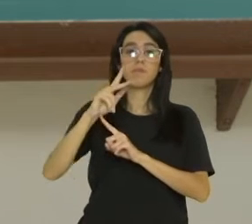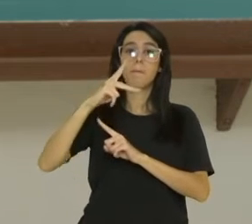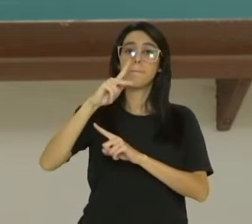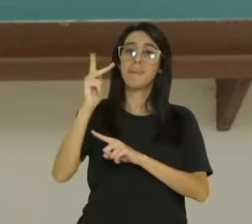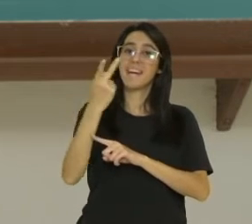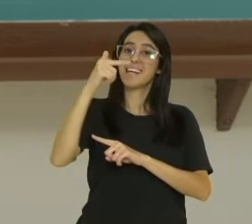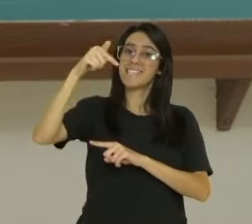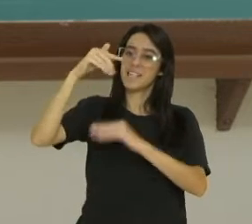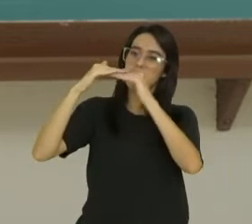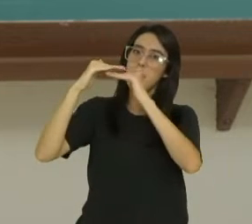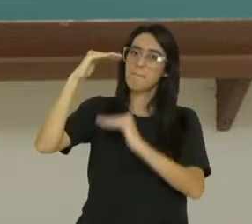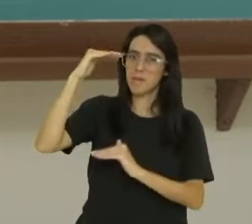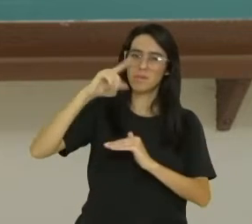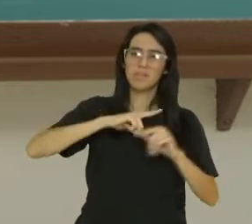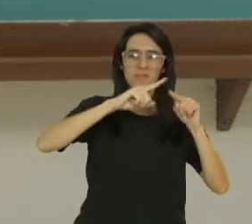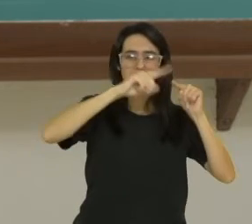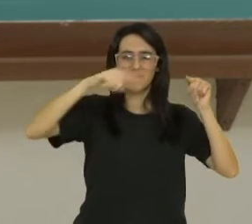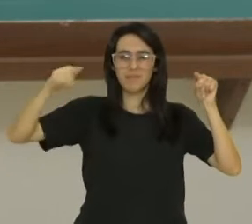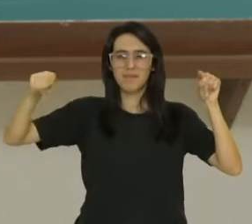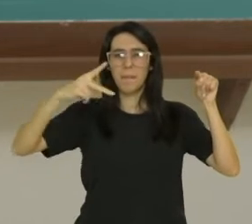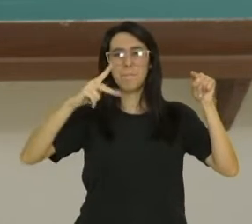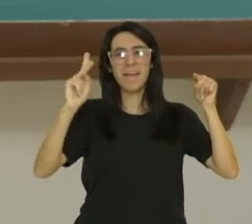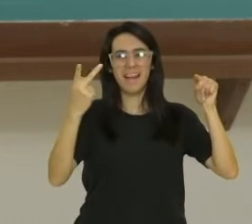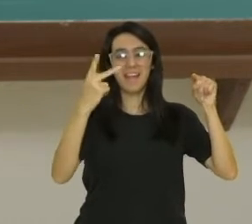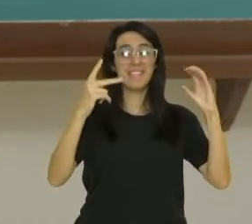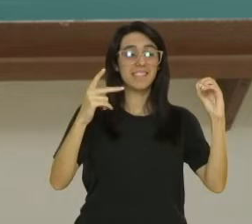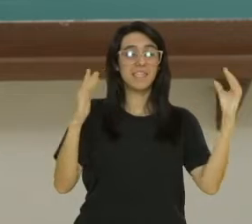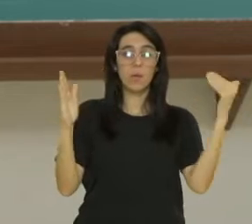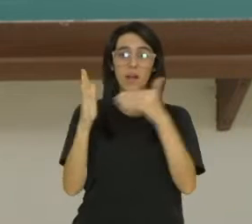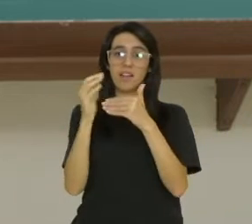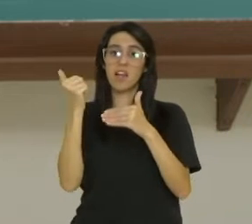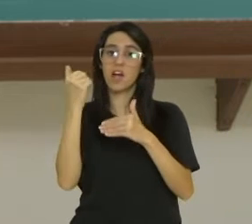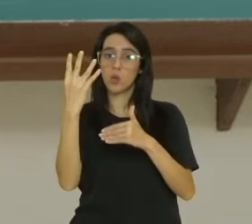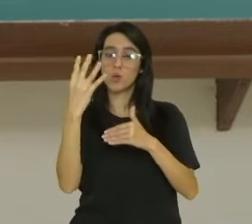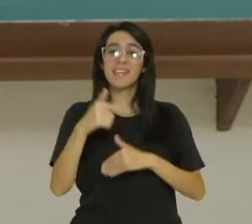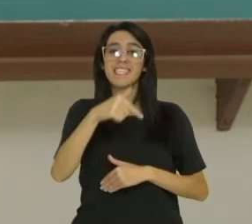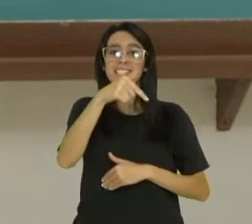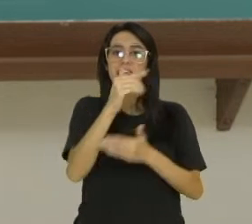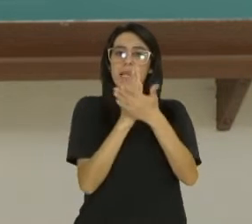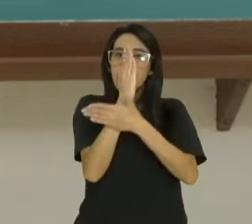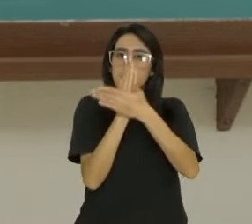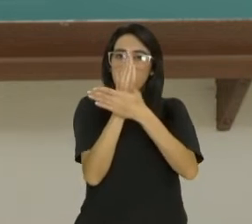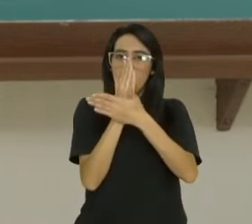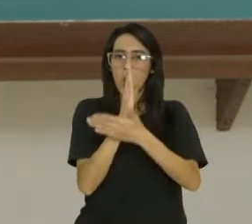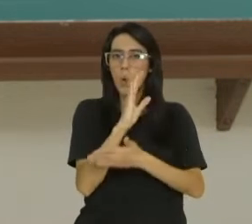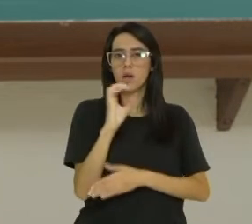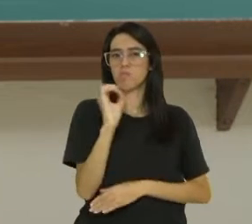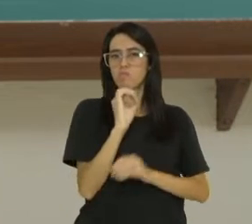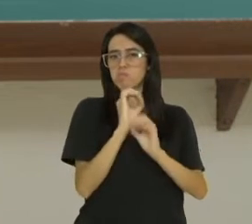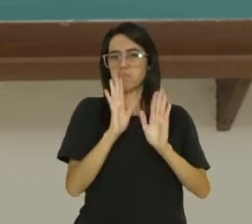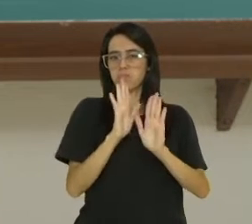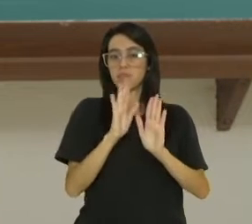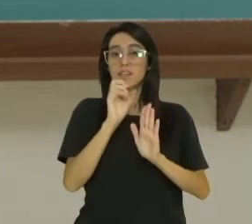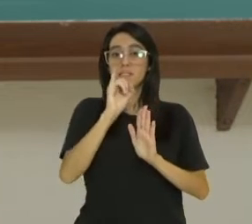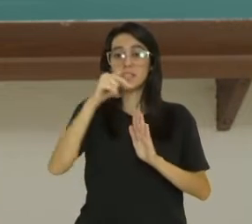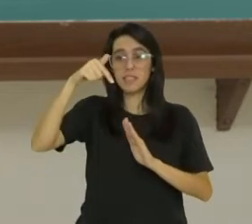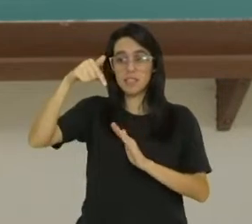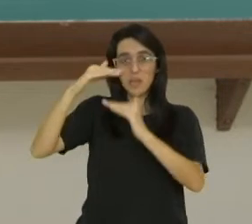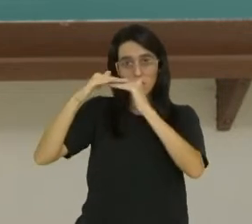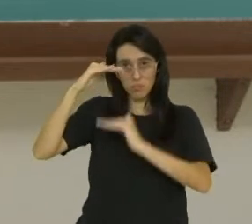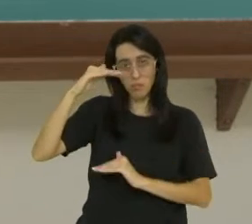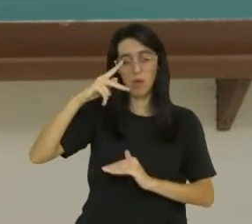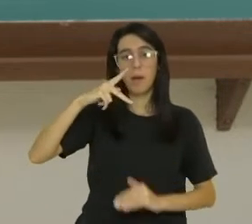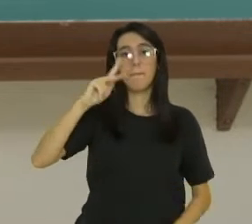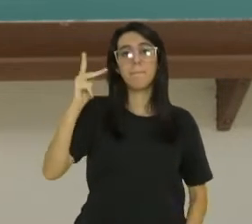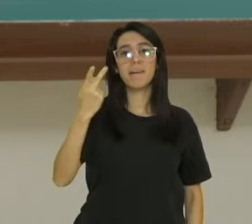7. Lembrando que a escala do pH vai de 0 a 14, o 7 representa o neutro, então os números menores do que 7 são os